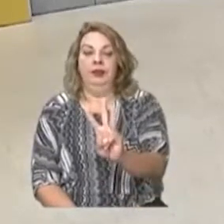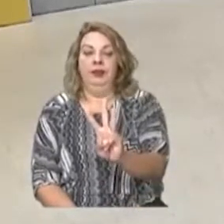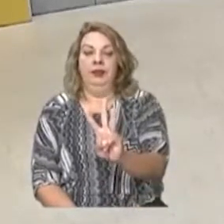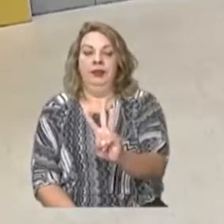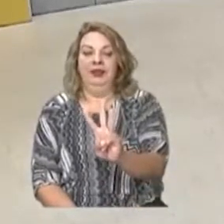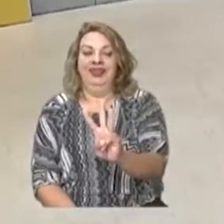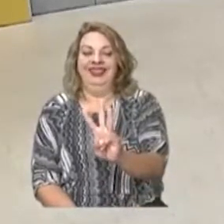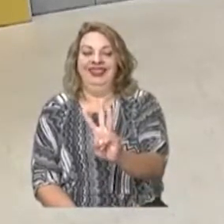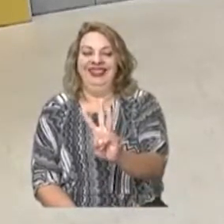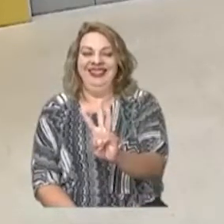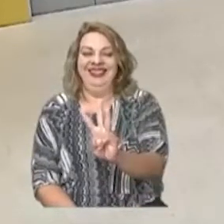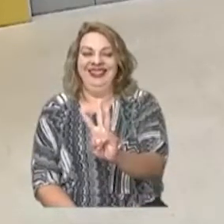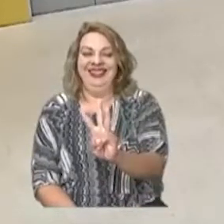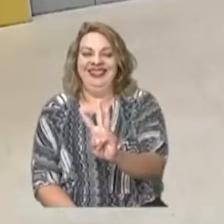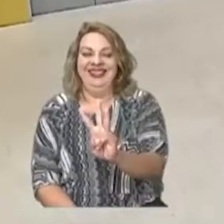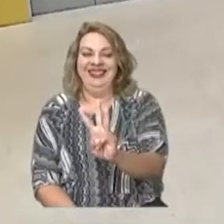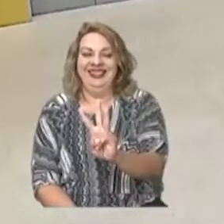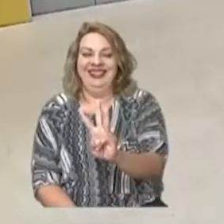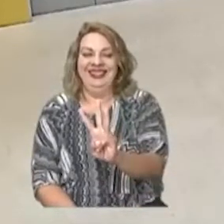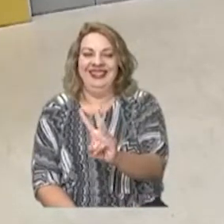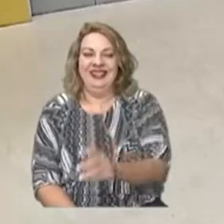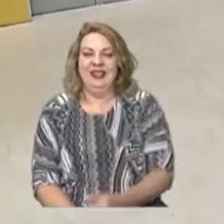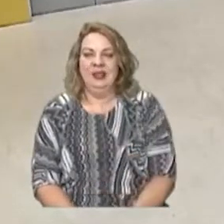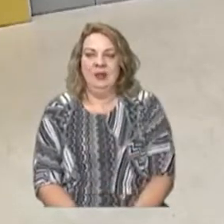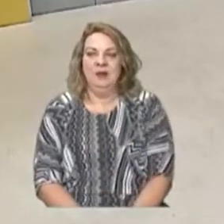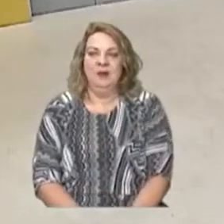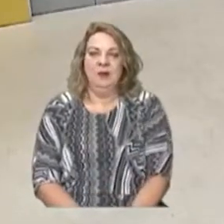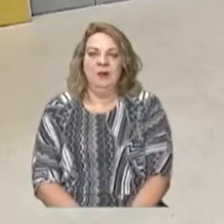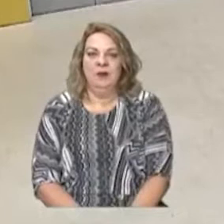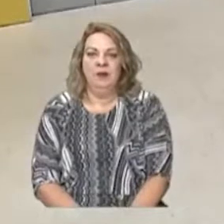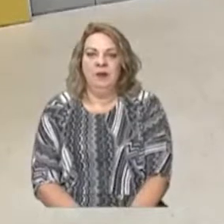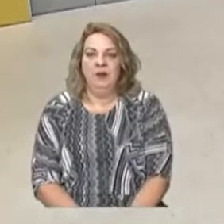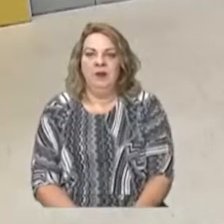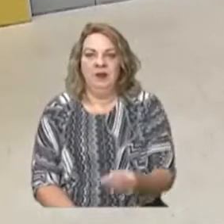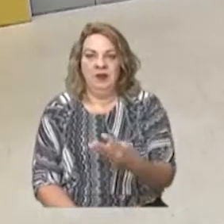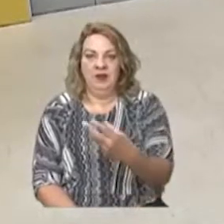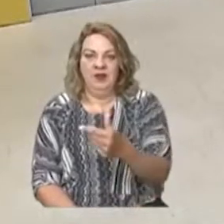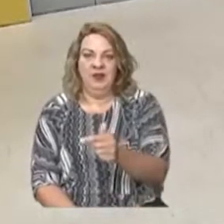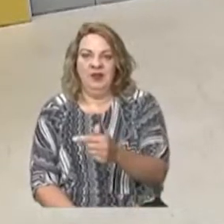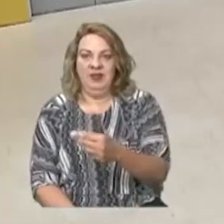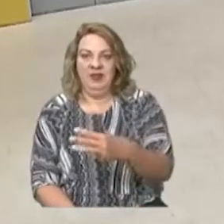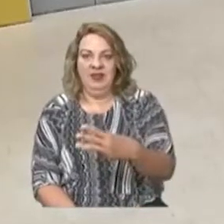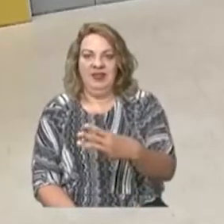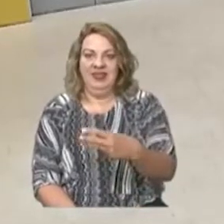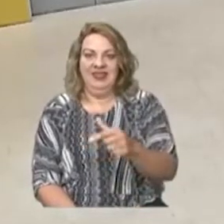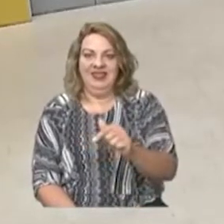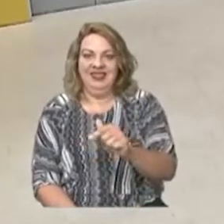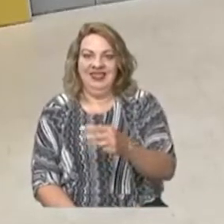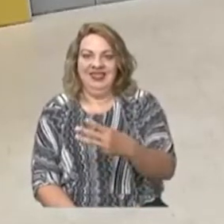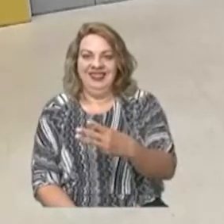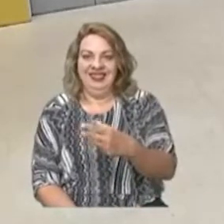3, 3 é a bolinha para marcar, 3 e agora 37.